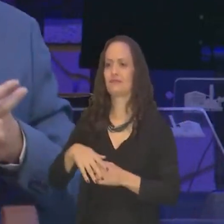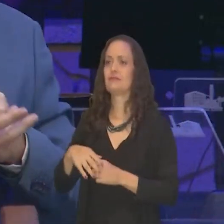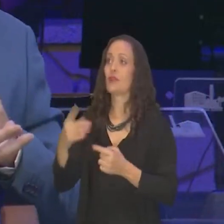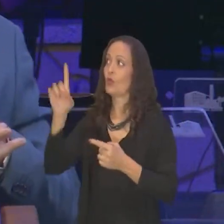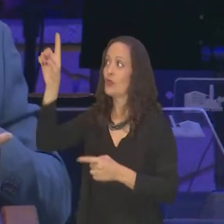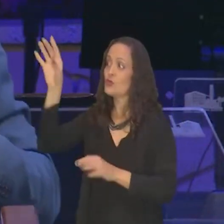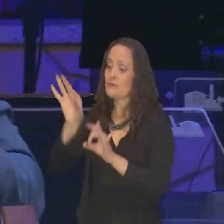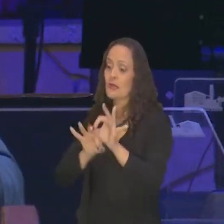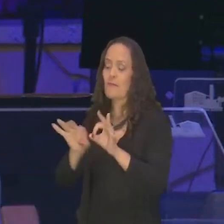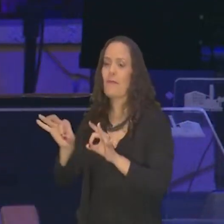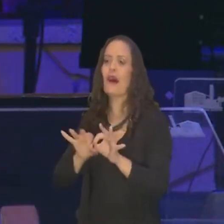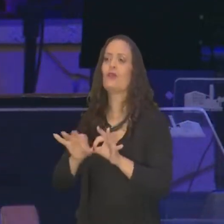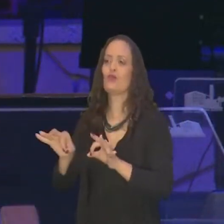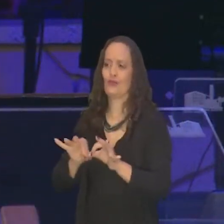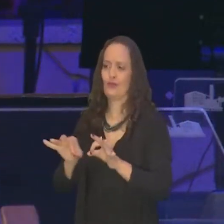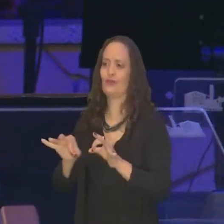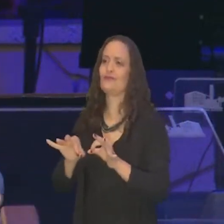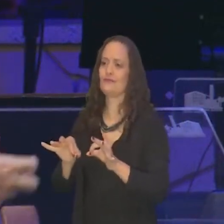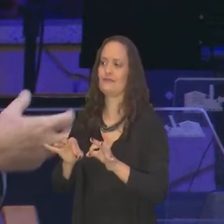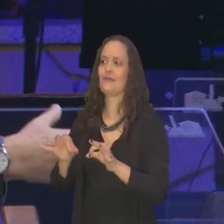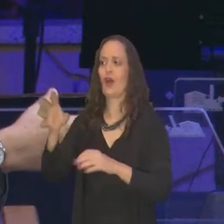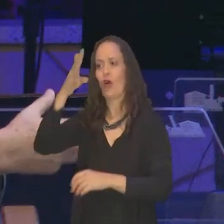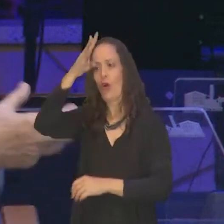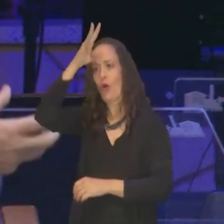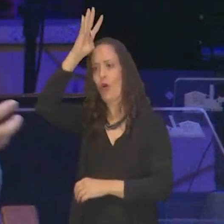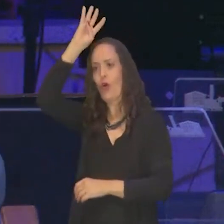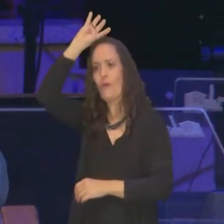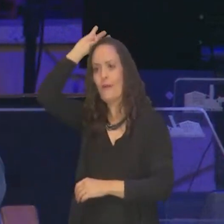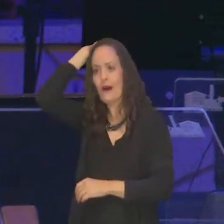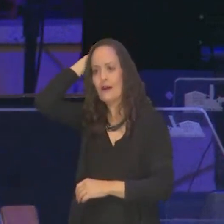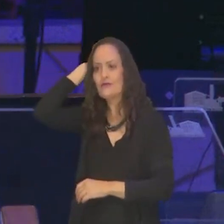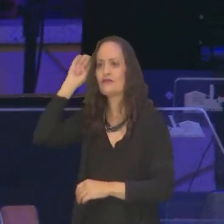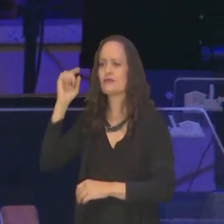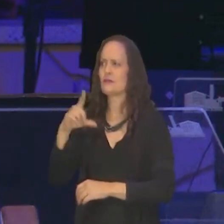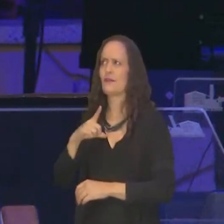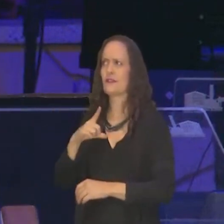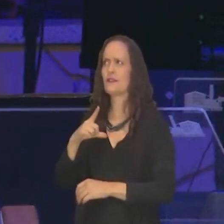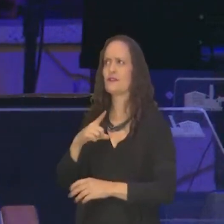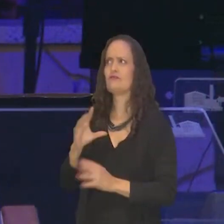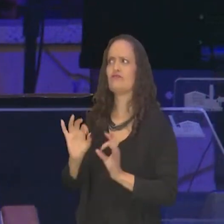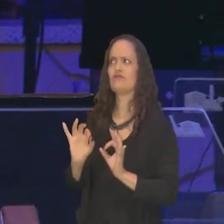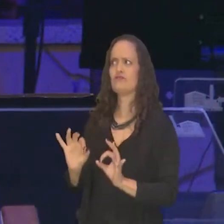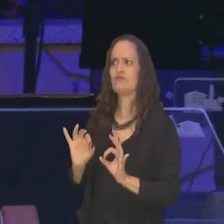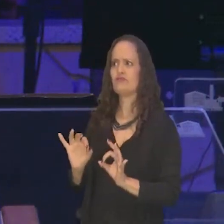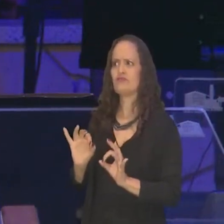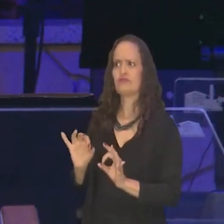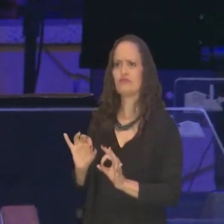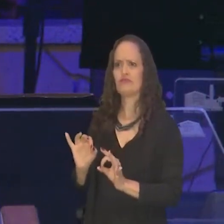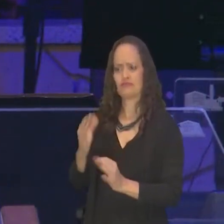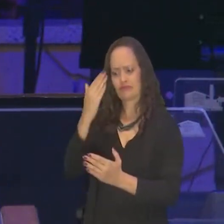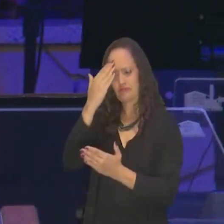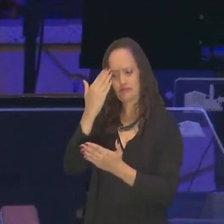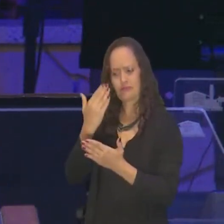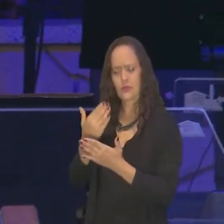Deus encontra, em que os romanos estavam assegurando a liberdade religiosa,